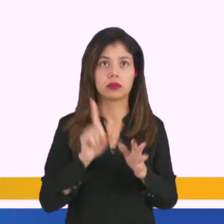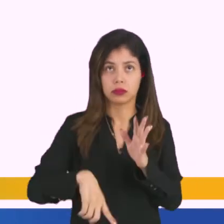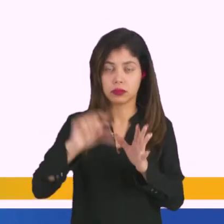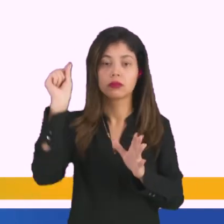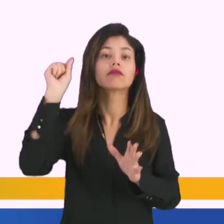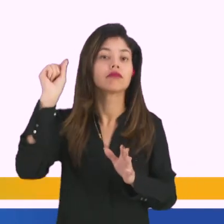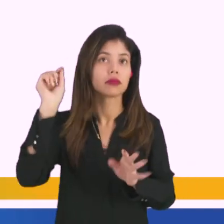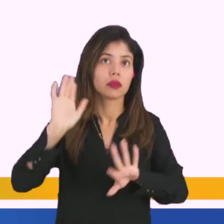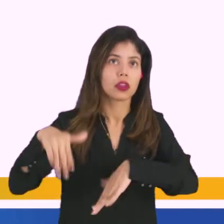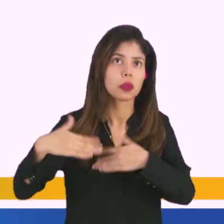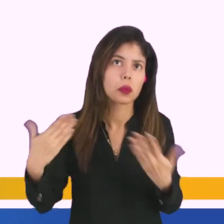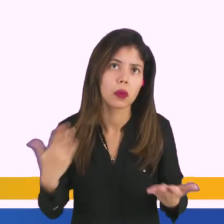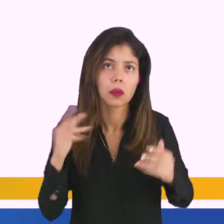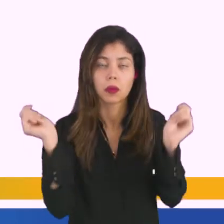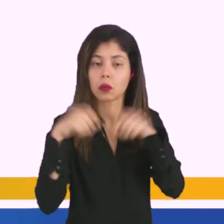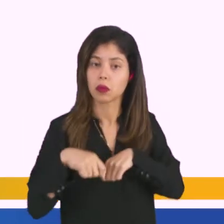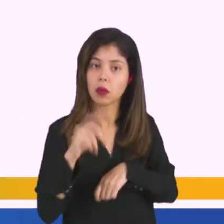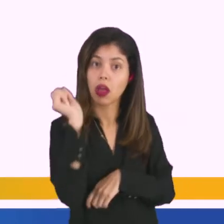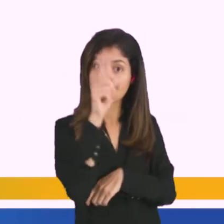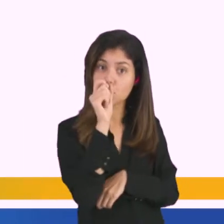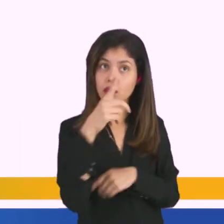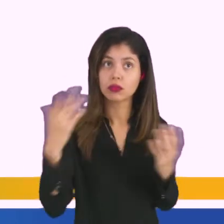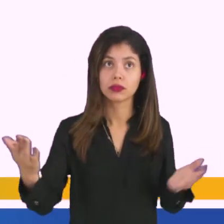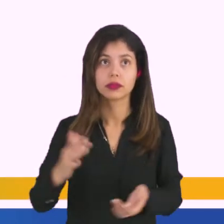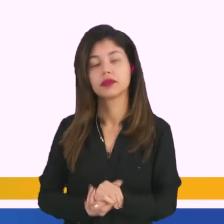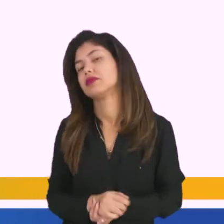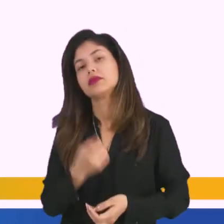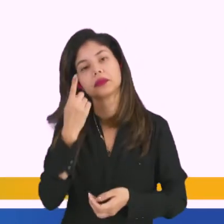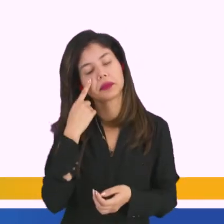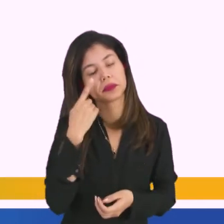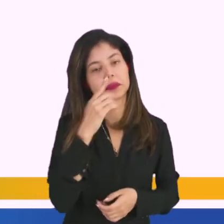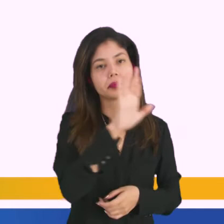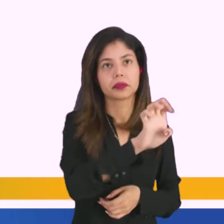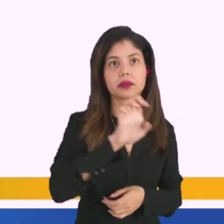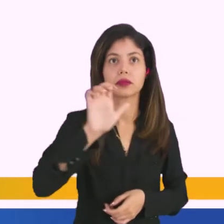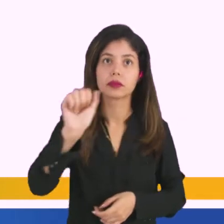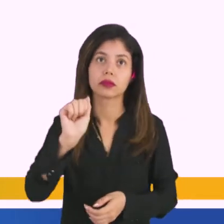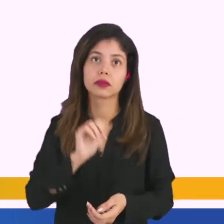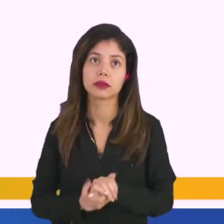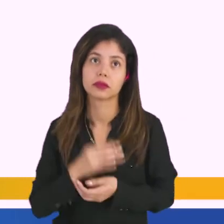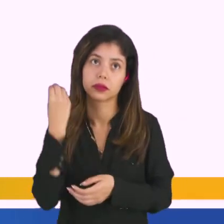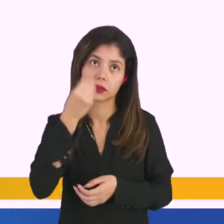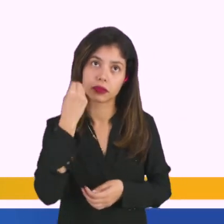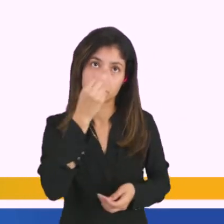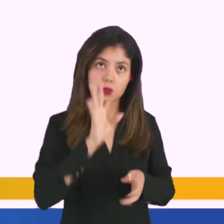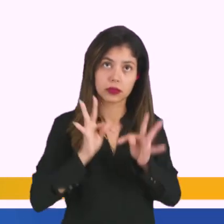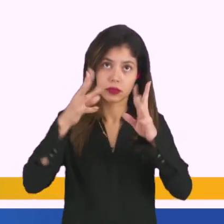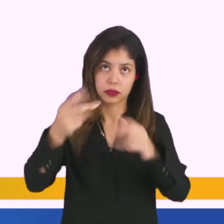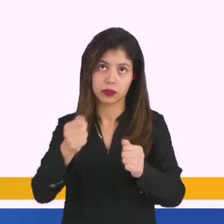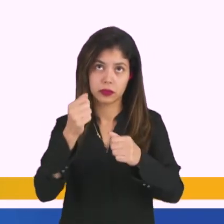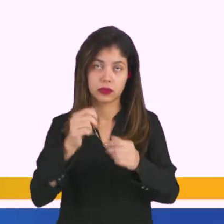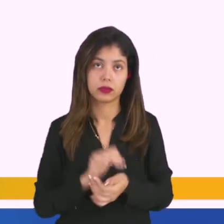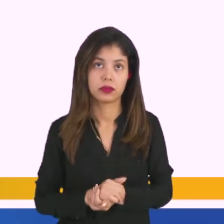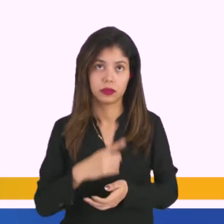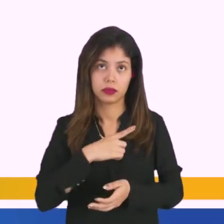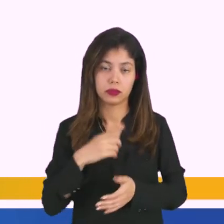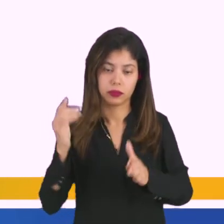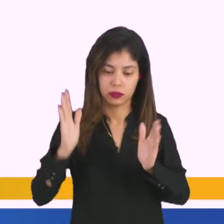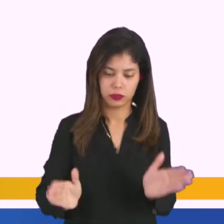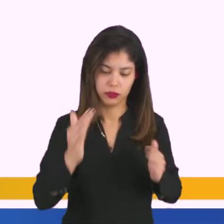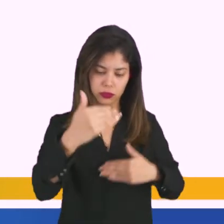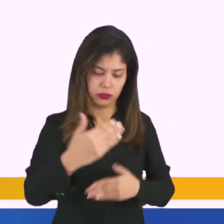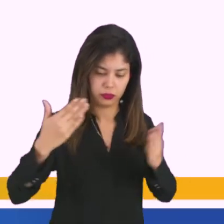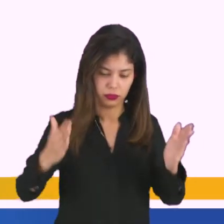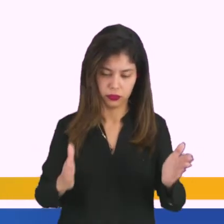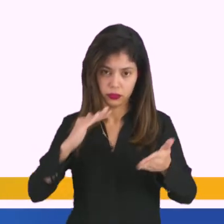urna. Então, qual a probabilidade dela ser azul? Observe aí que o espaço amostral desse experimento é formado por todas as bolinhas que estão na